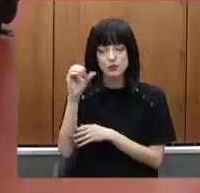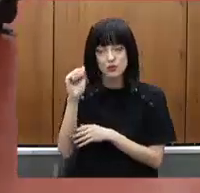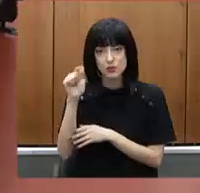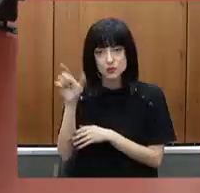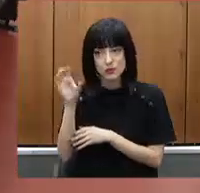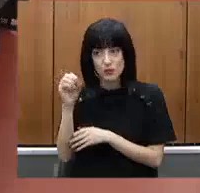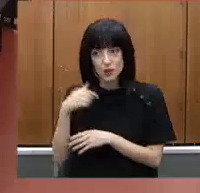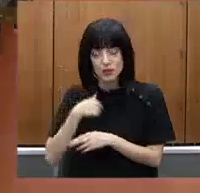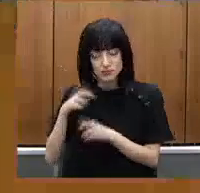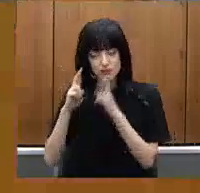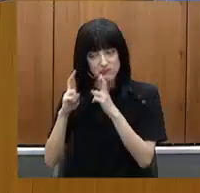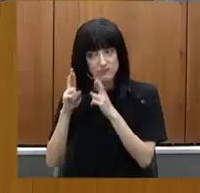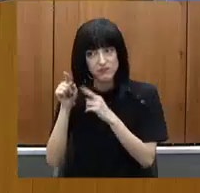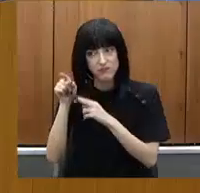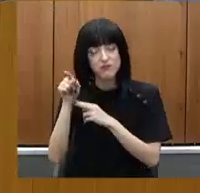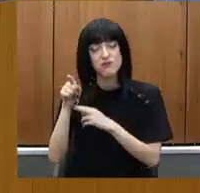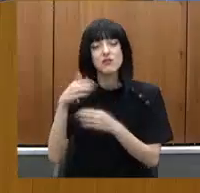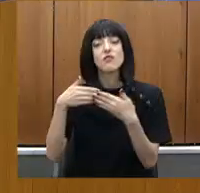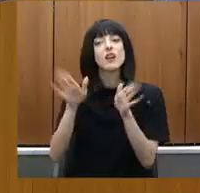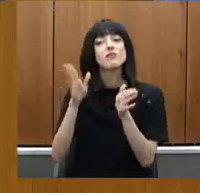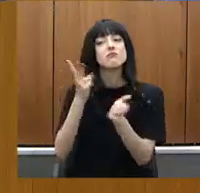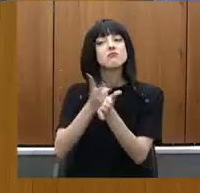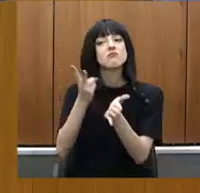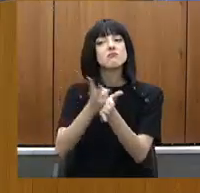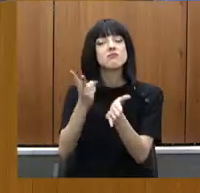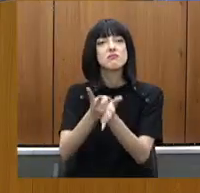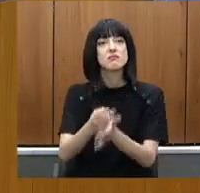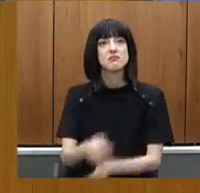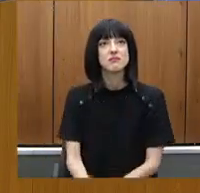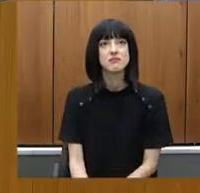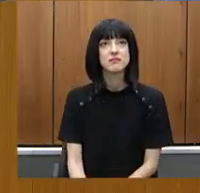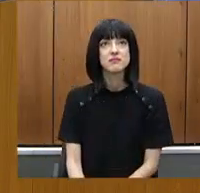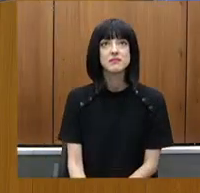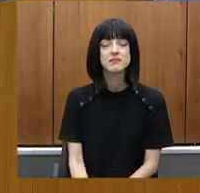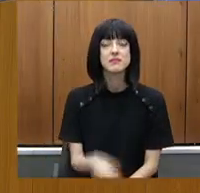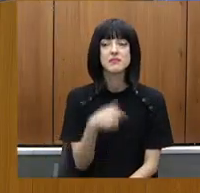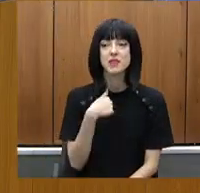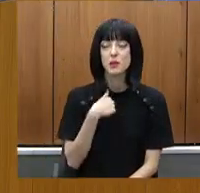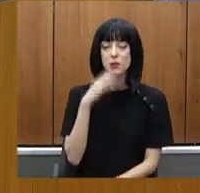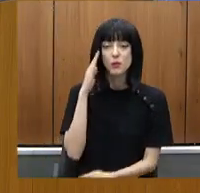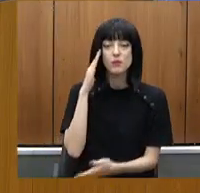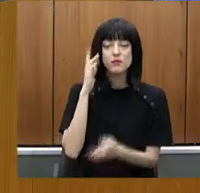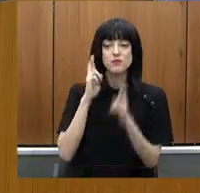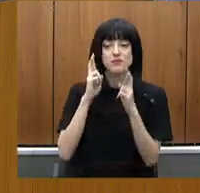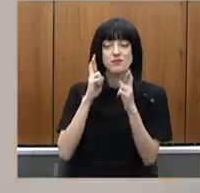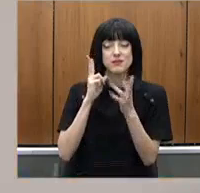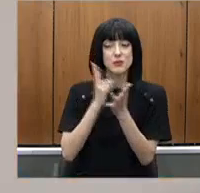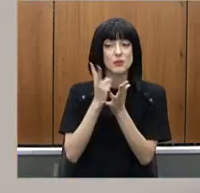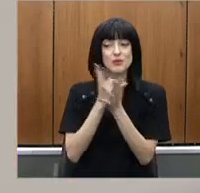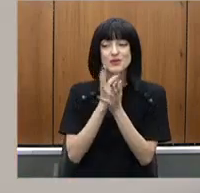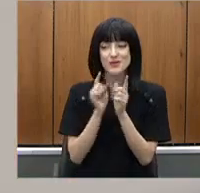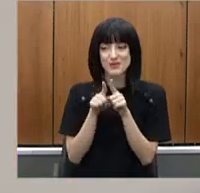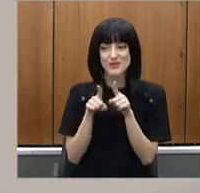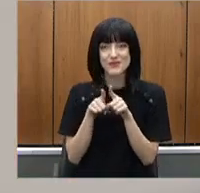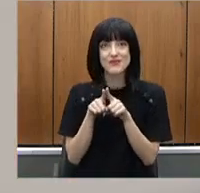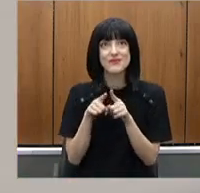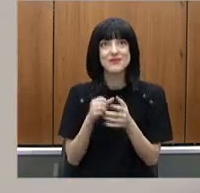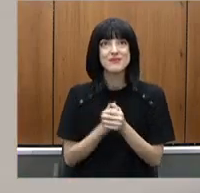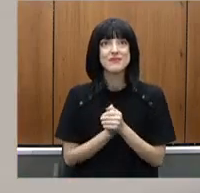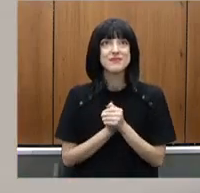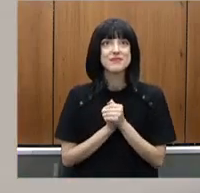então Esperamos que o comandante até amanhã ainda porque o próprio